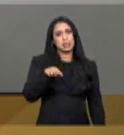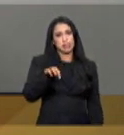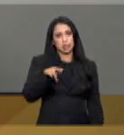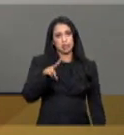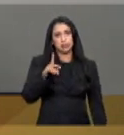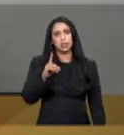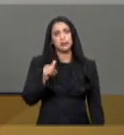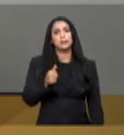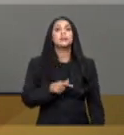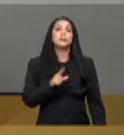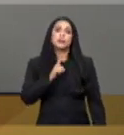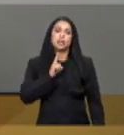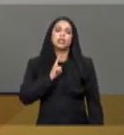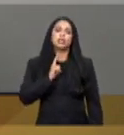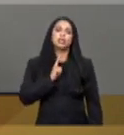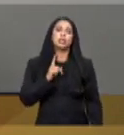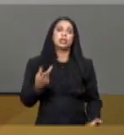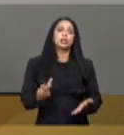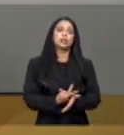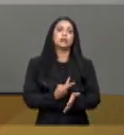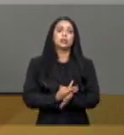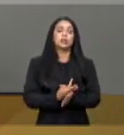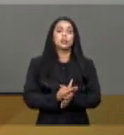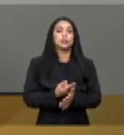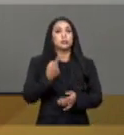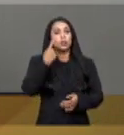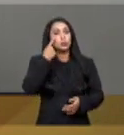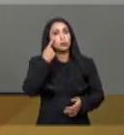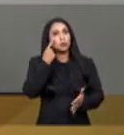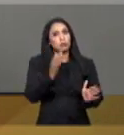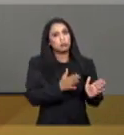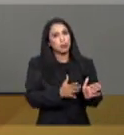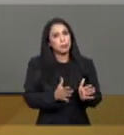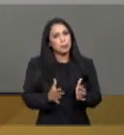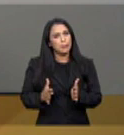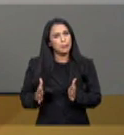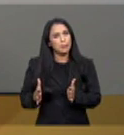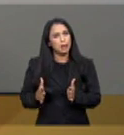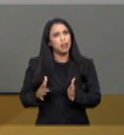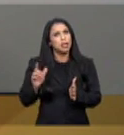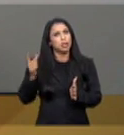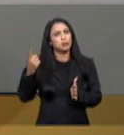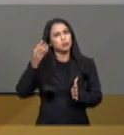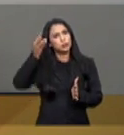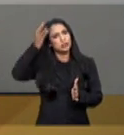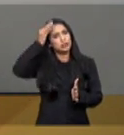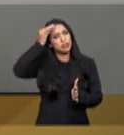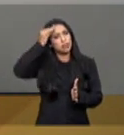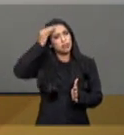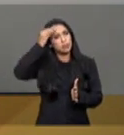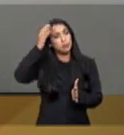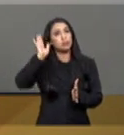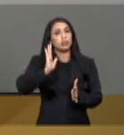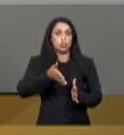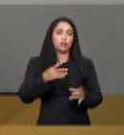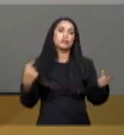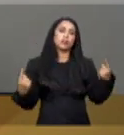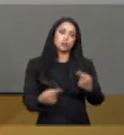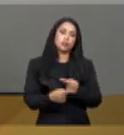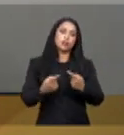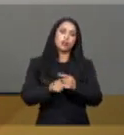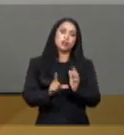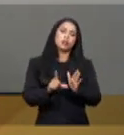embora tenha se dado dentro de expectativa traçadas de acordo com uma interpretação que era questionada